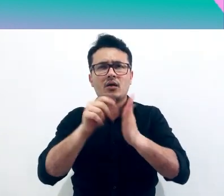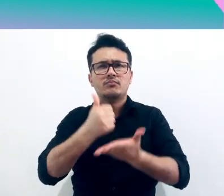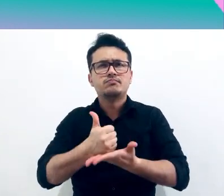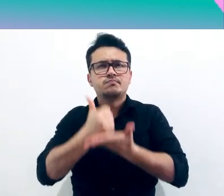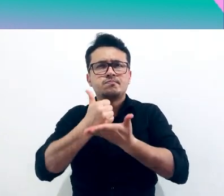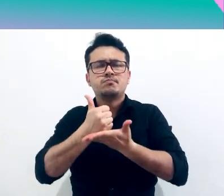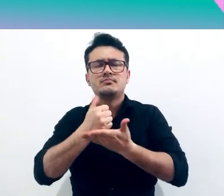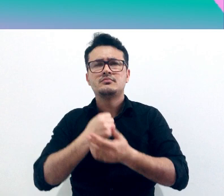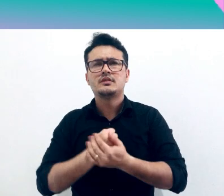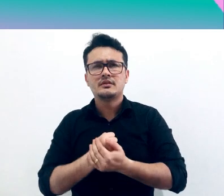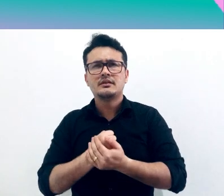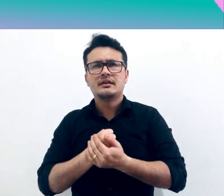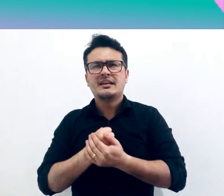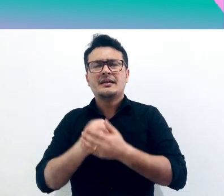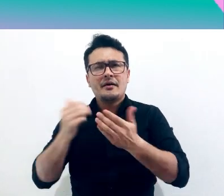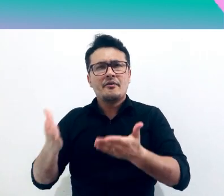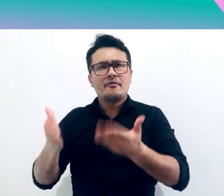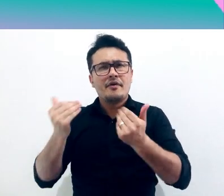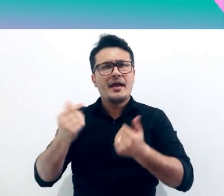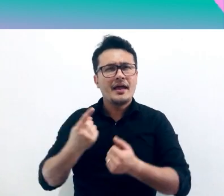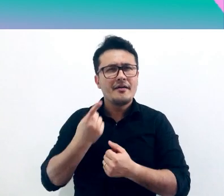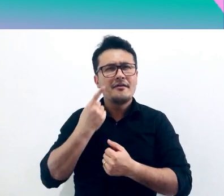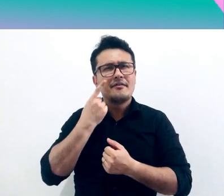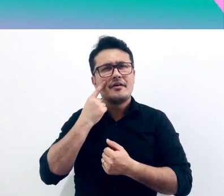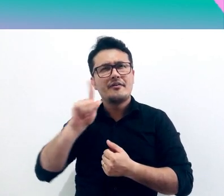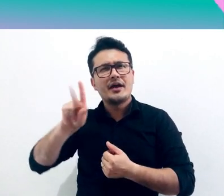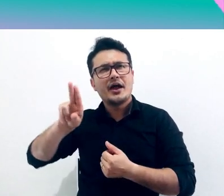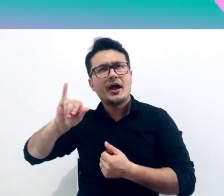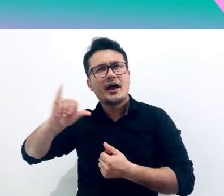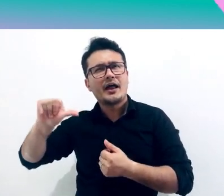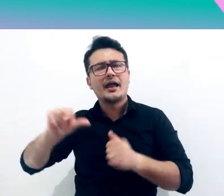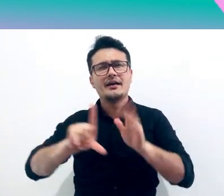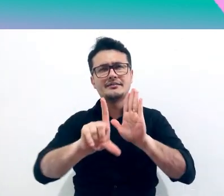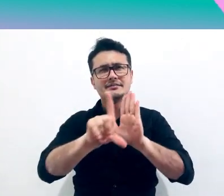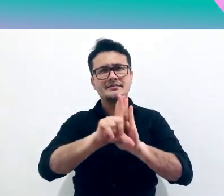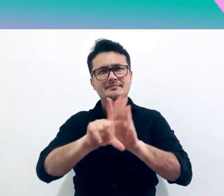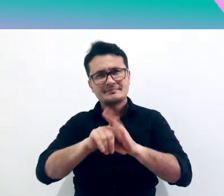apoio. Visitem o nosso guia de legislação.